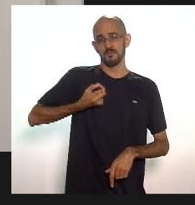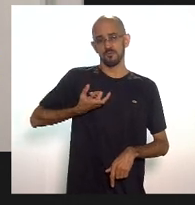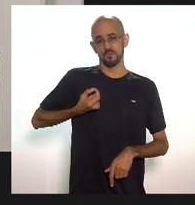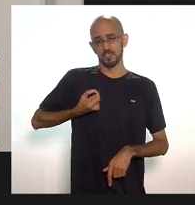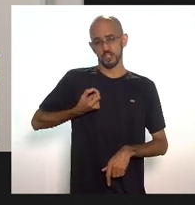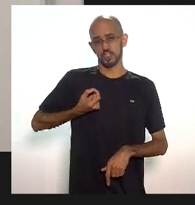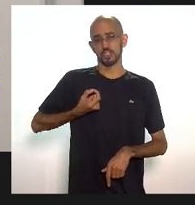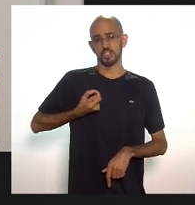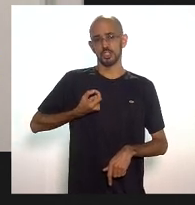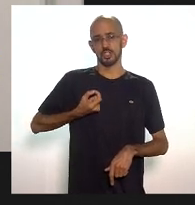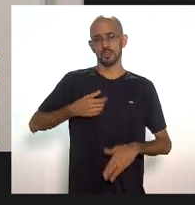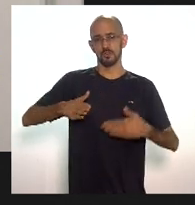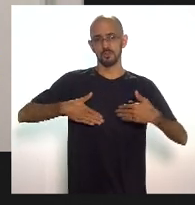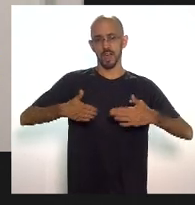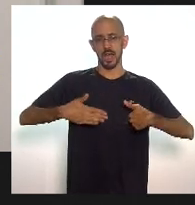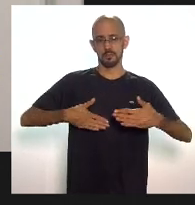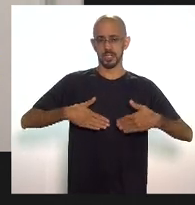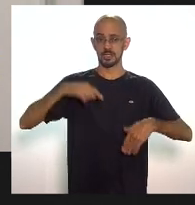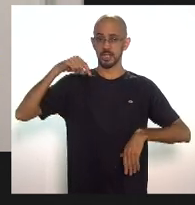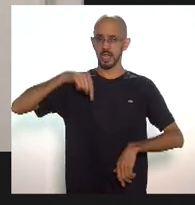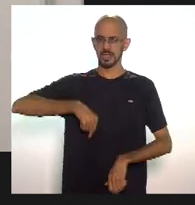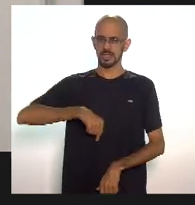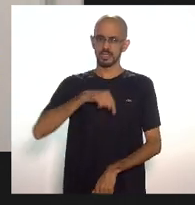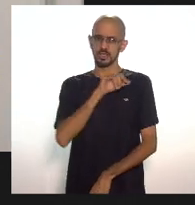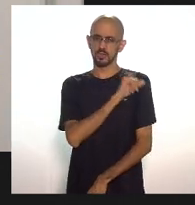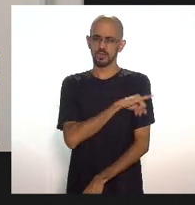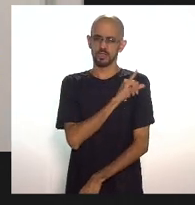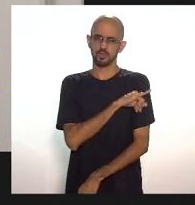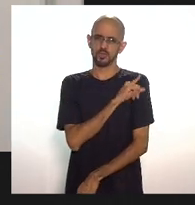diferentes portes aqui no estado do Rio,